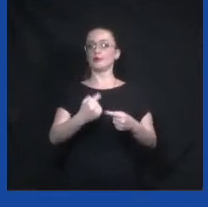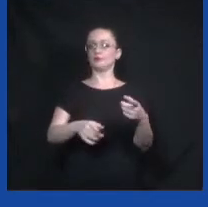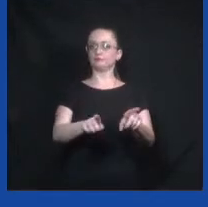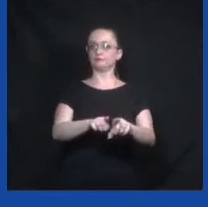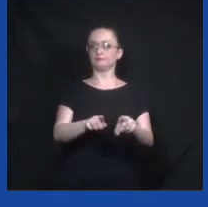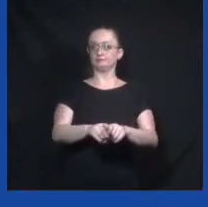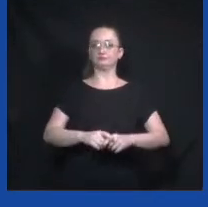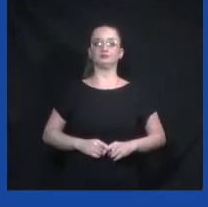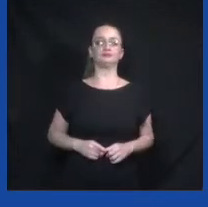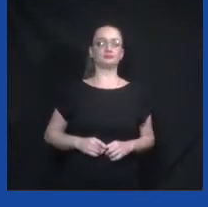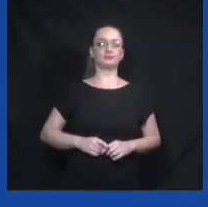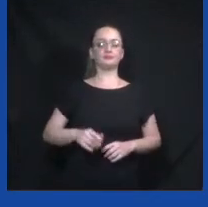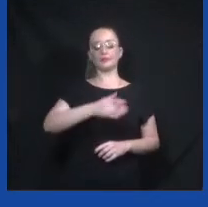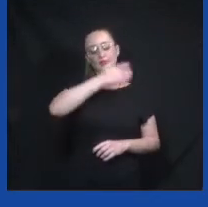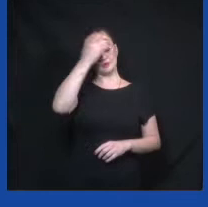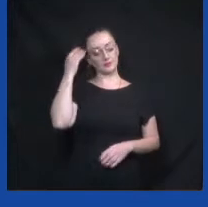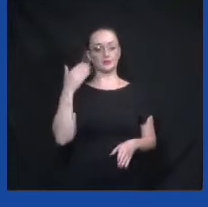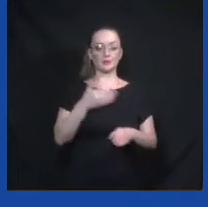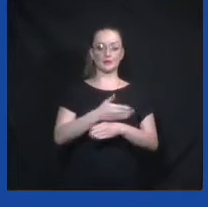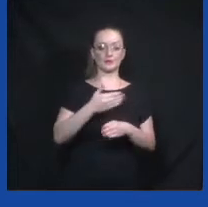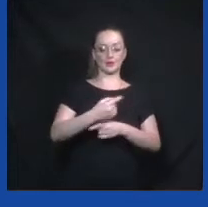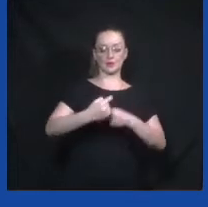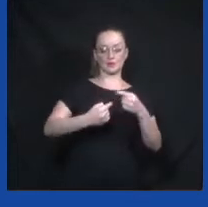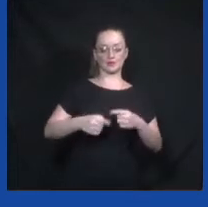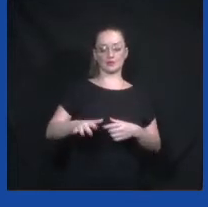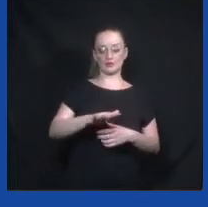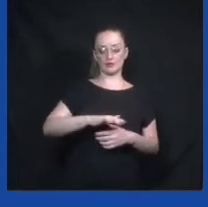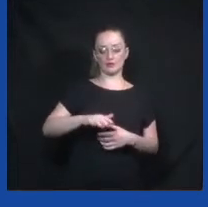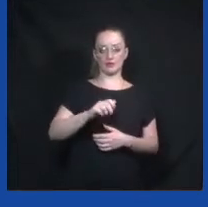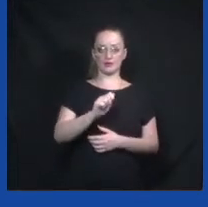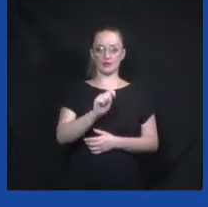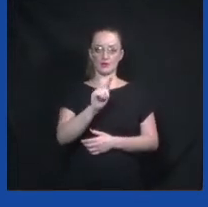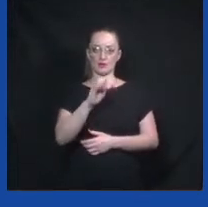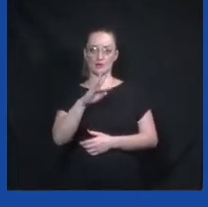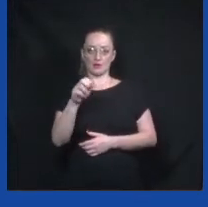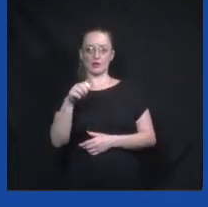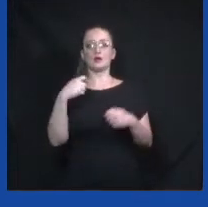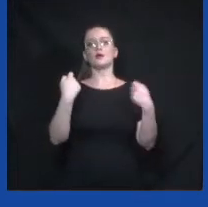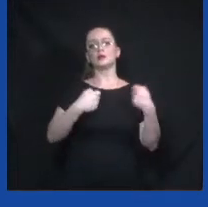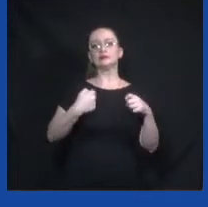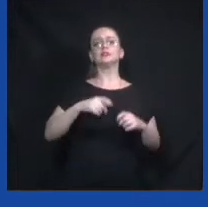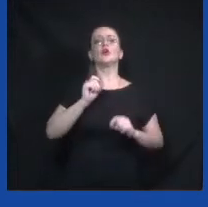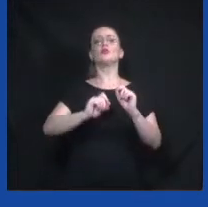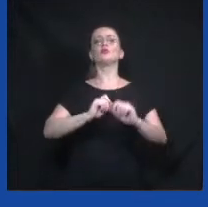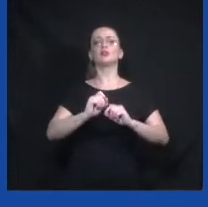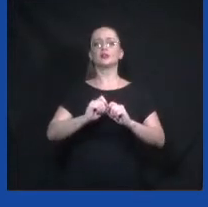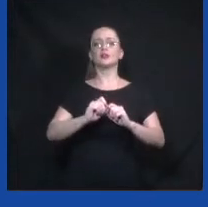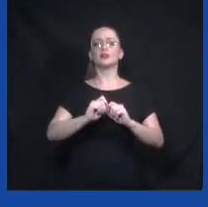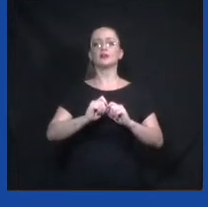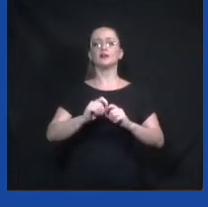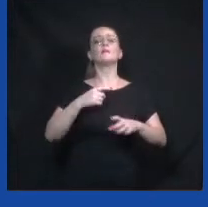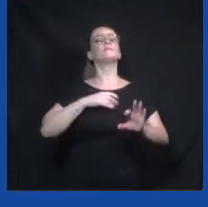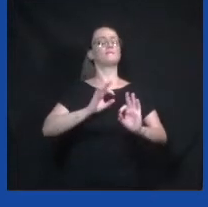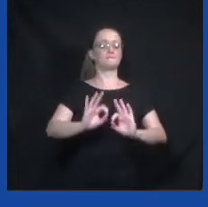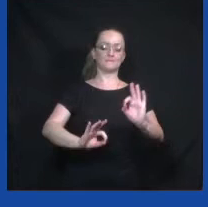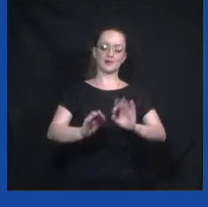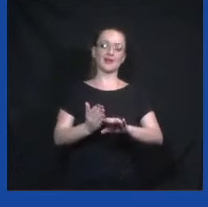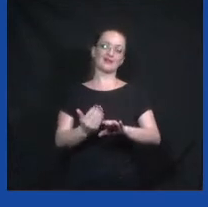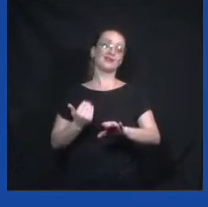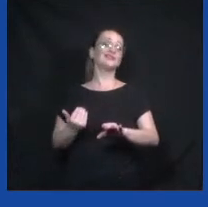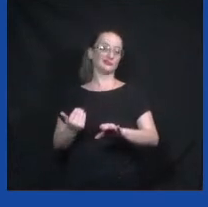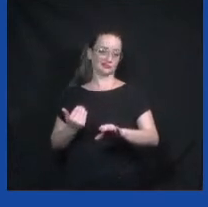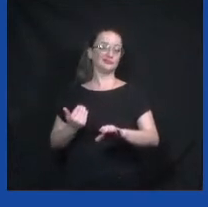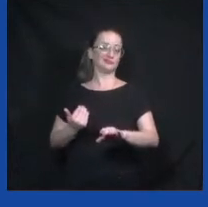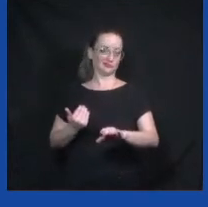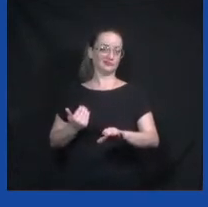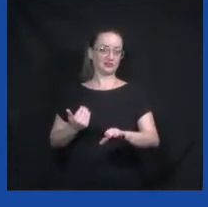para participarem politicamente na ágora, precisavam ser tecnicamente, formalmente preparadas. Então,